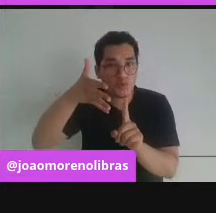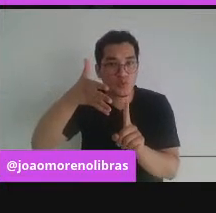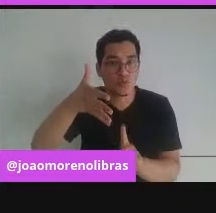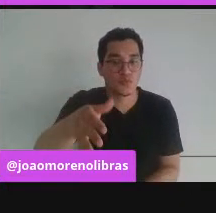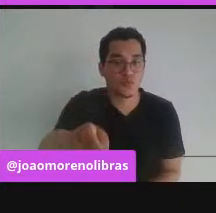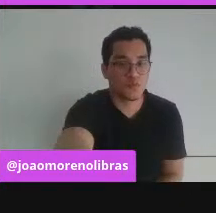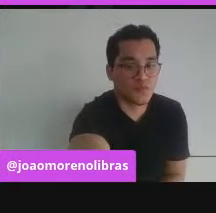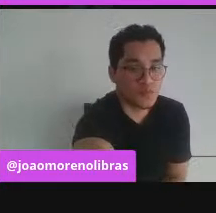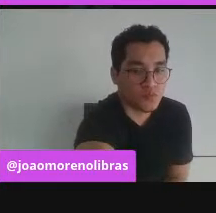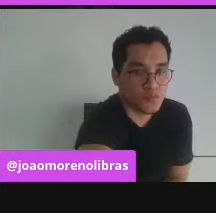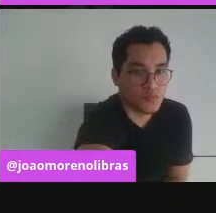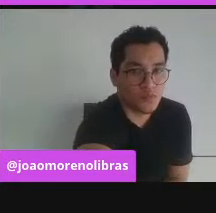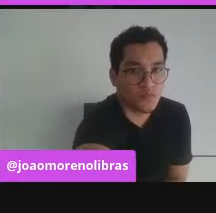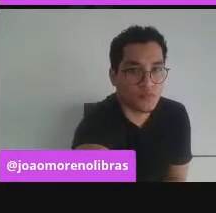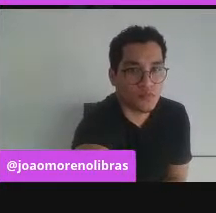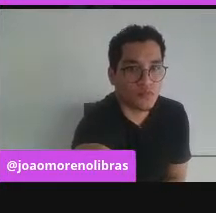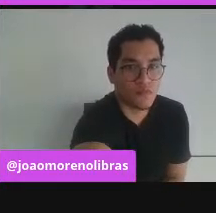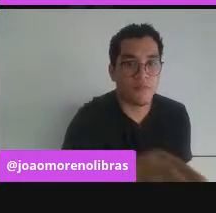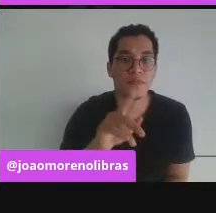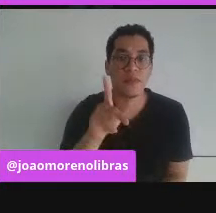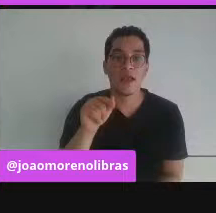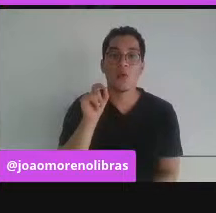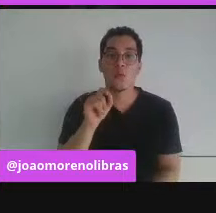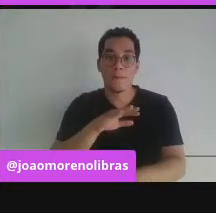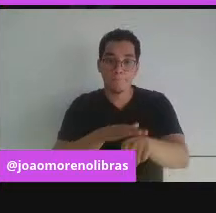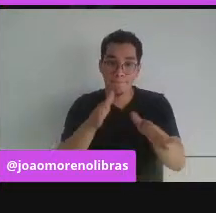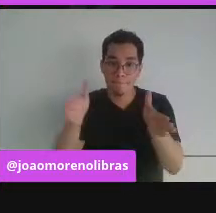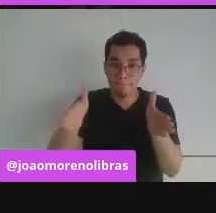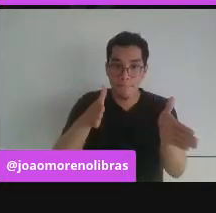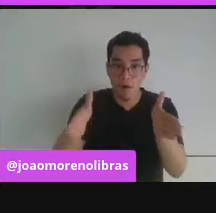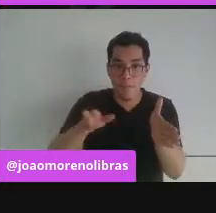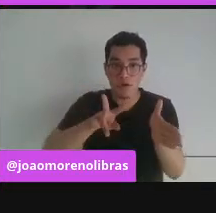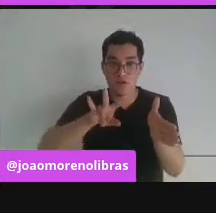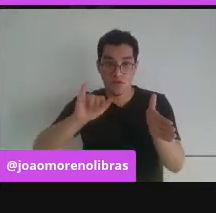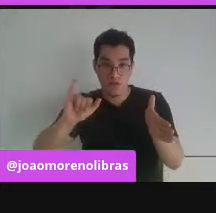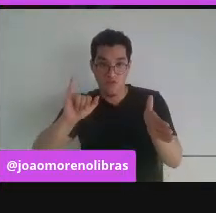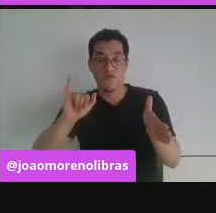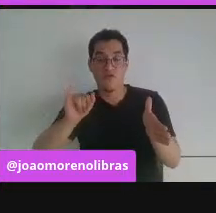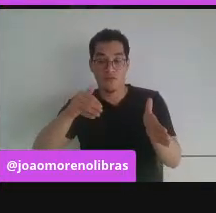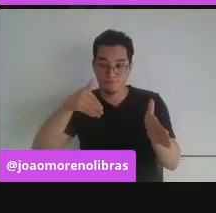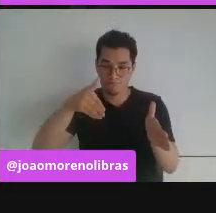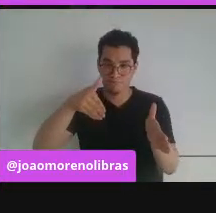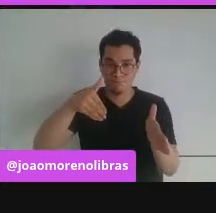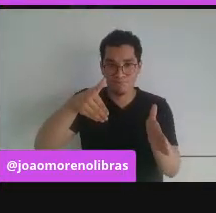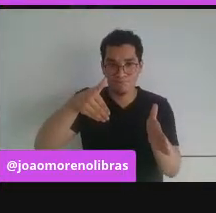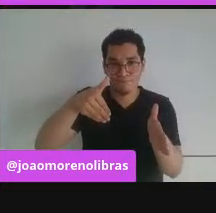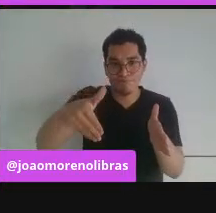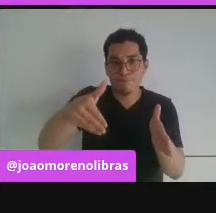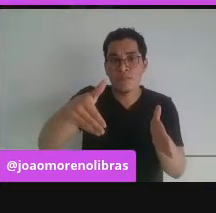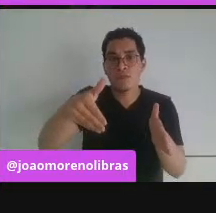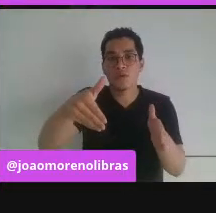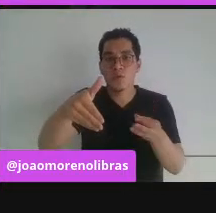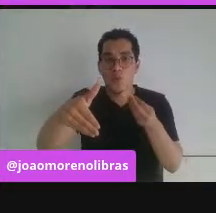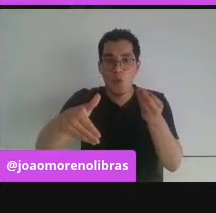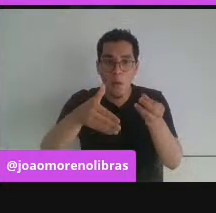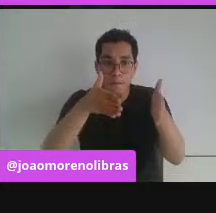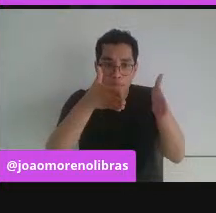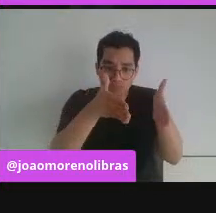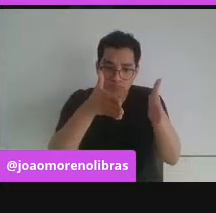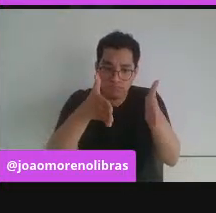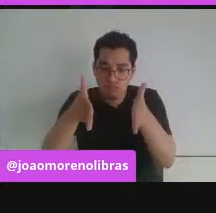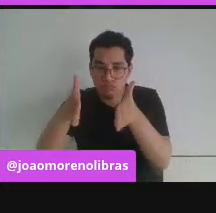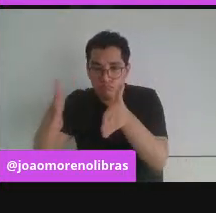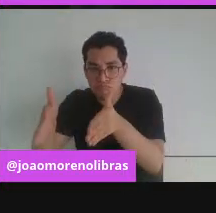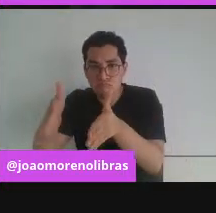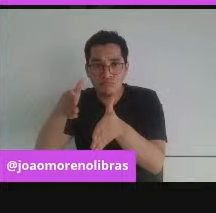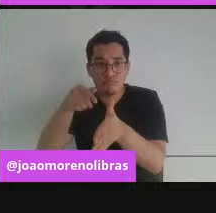tela. Esta situação vai se manifestar por um jogo de formas específicas, cuja função é de